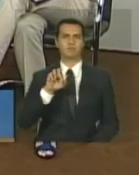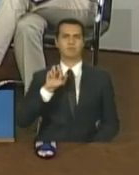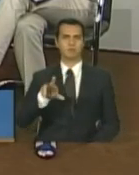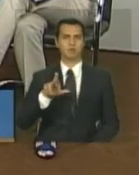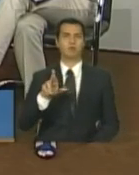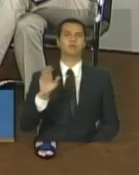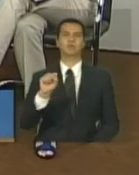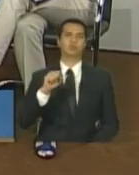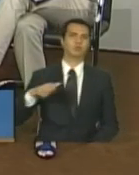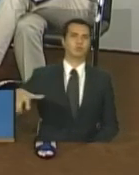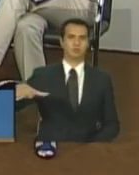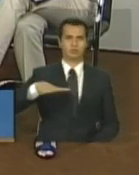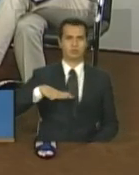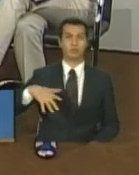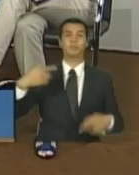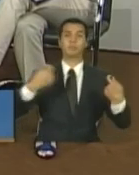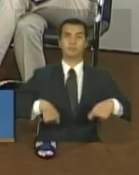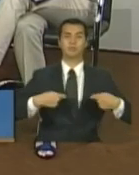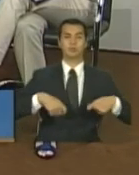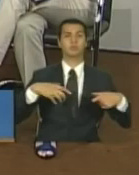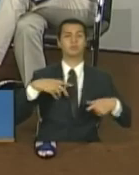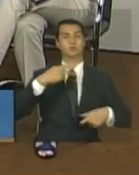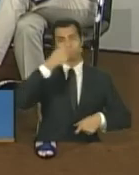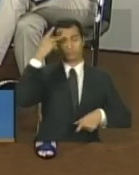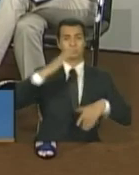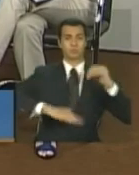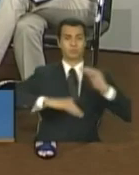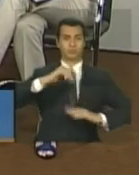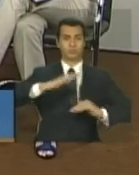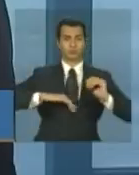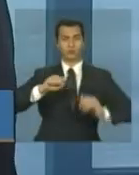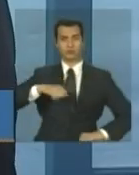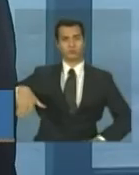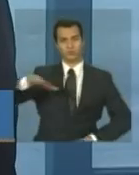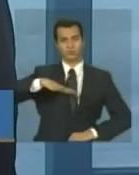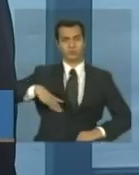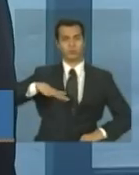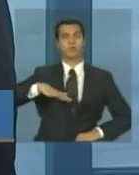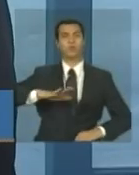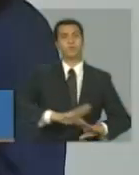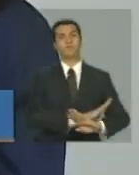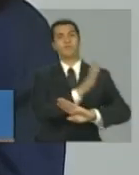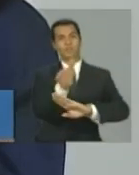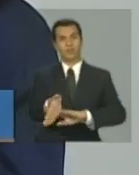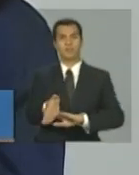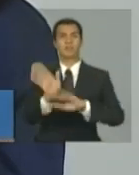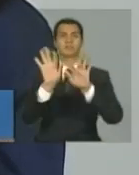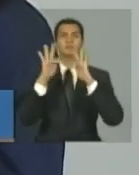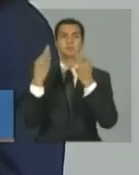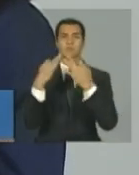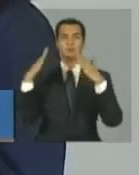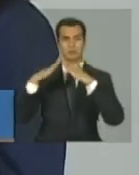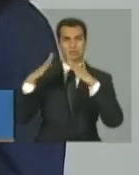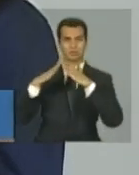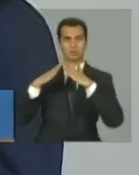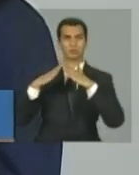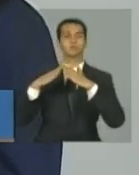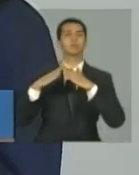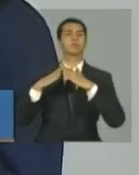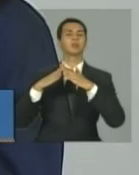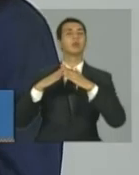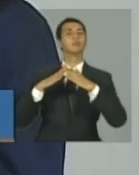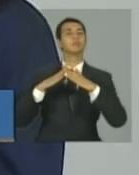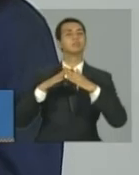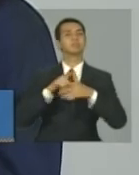que um assistente social do município faça uma visita domiciliar e que identifica a situação socioeconômica daquela família e que nos